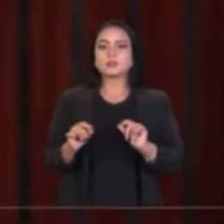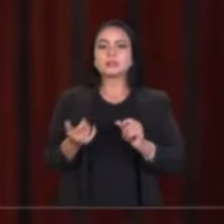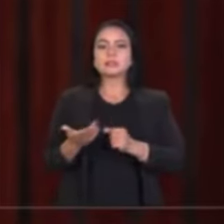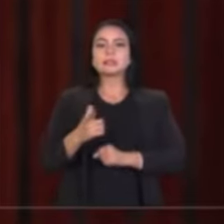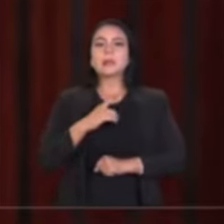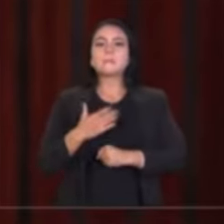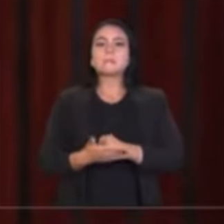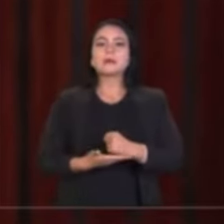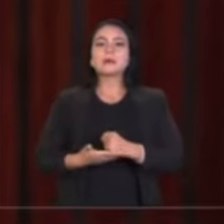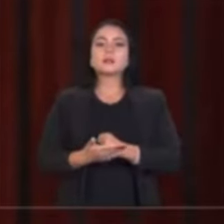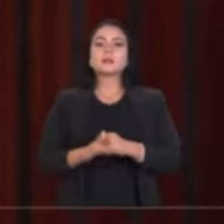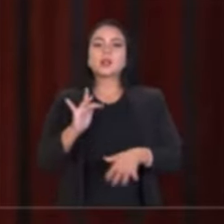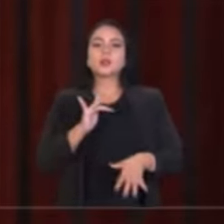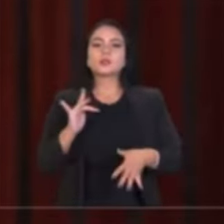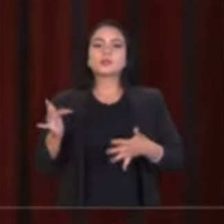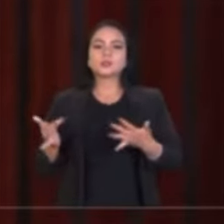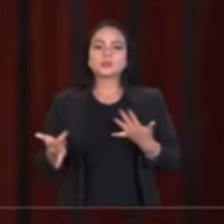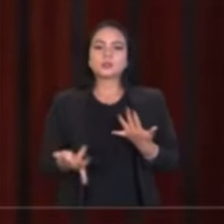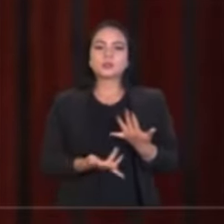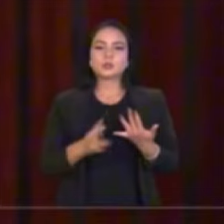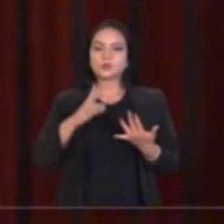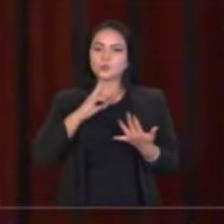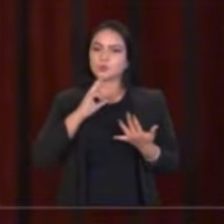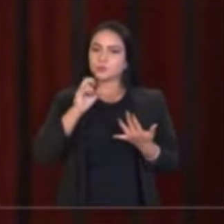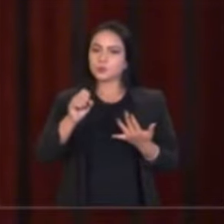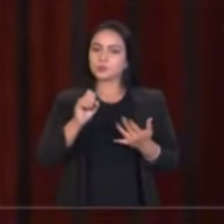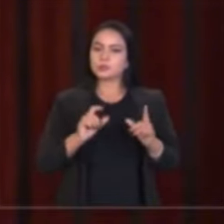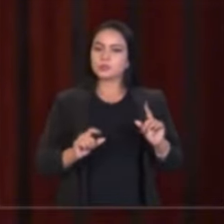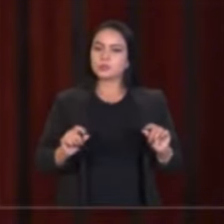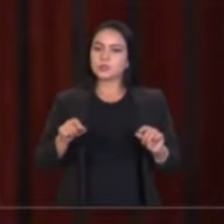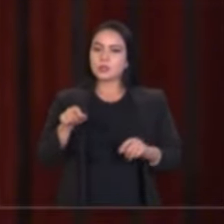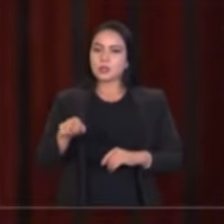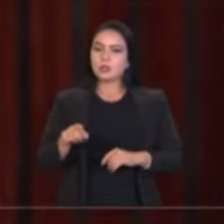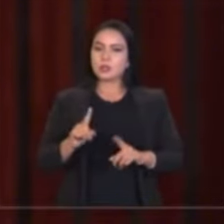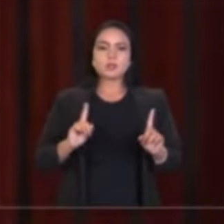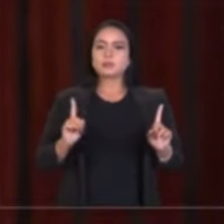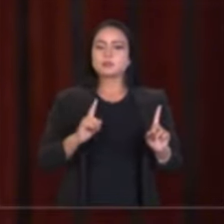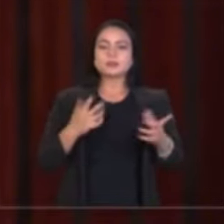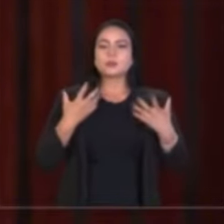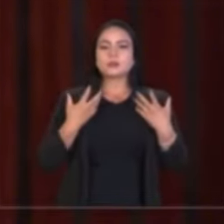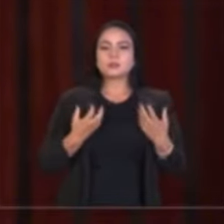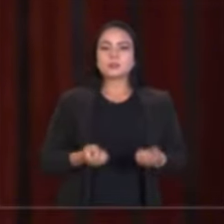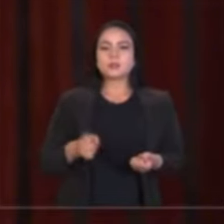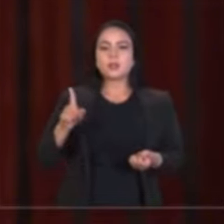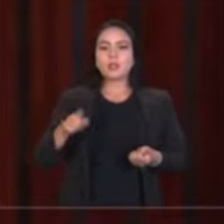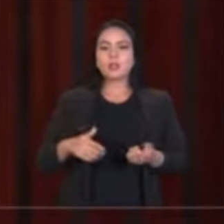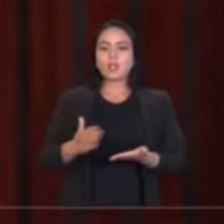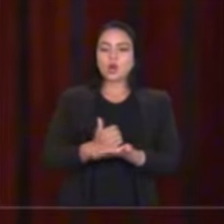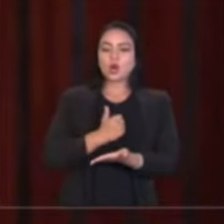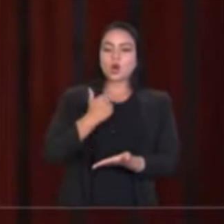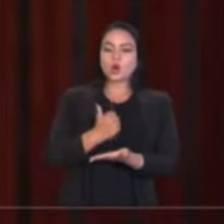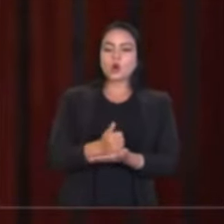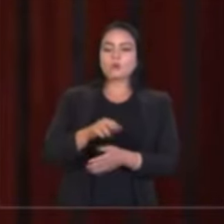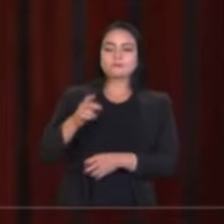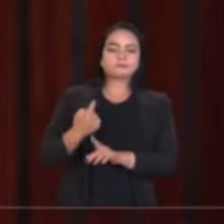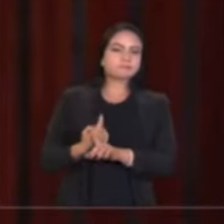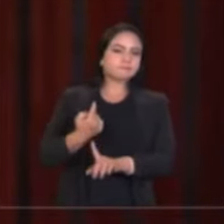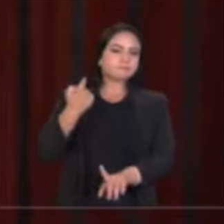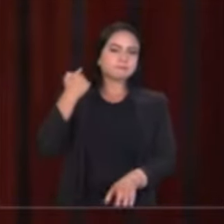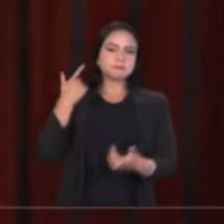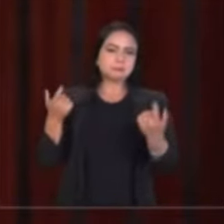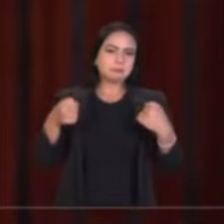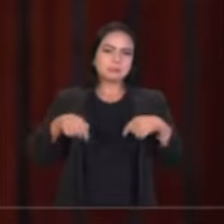baseia nas redes sociais, a sua força, ele não adota, é golpe à moda antiga. Não